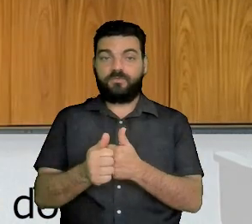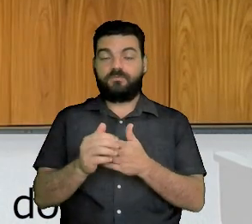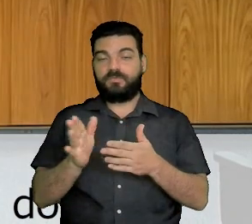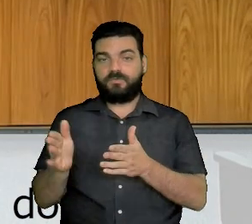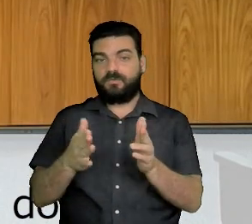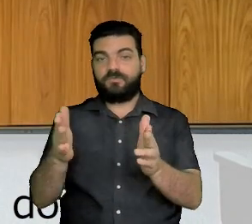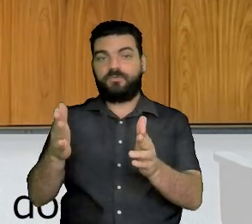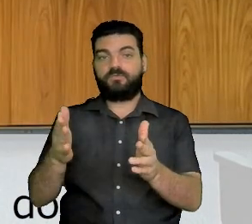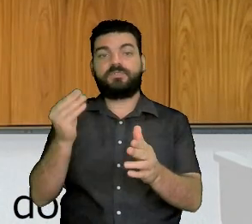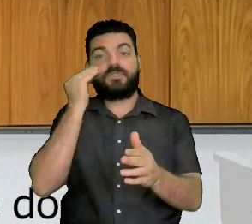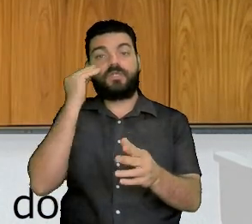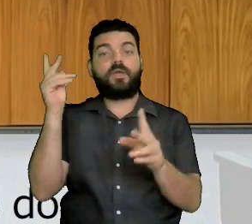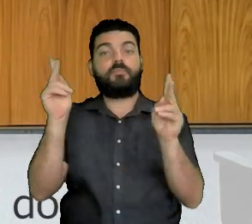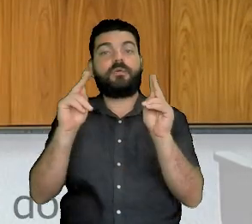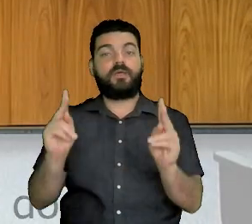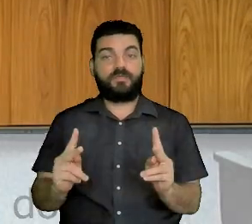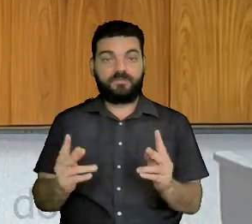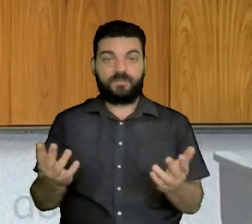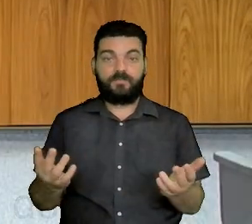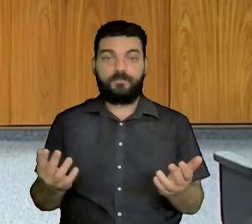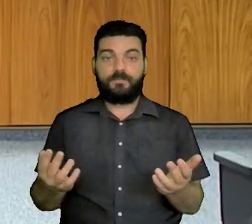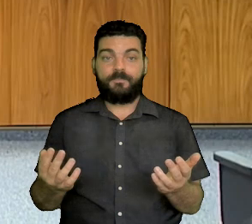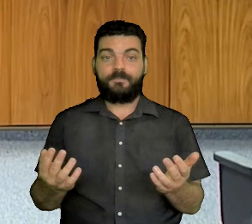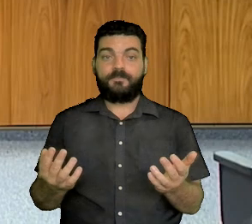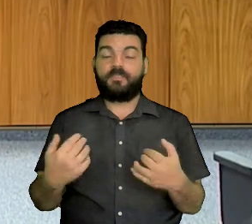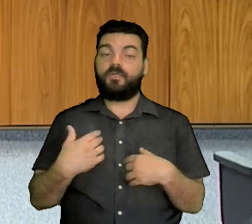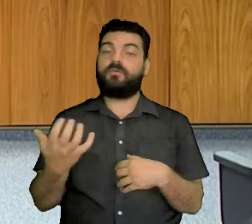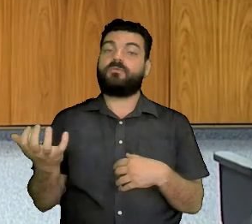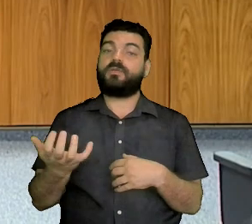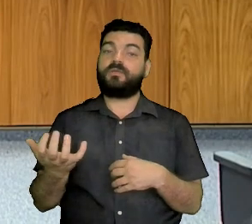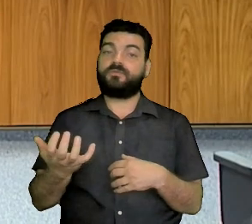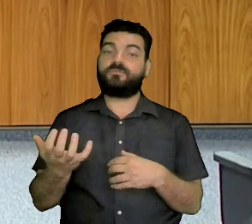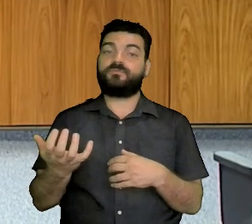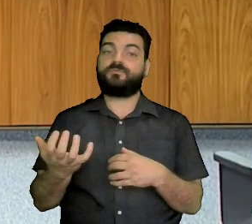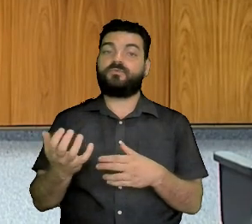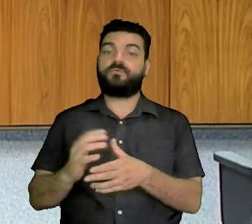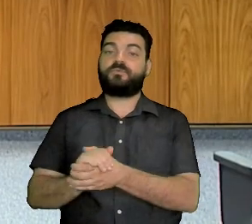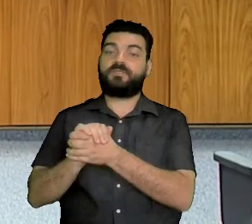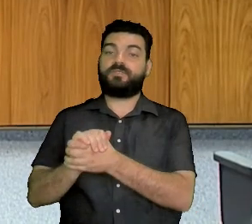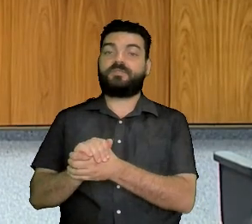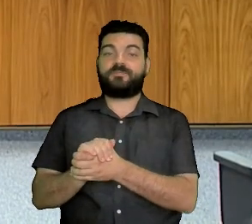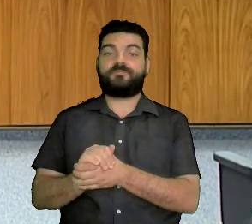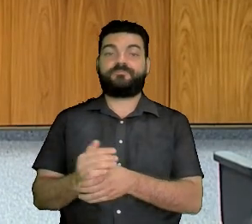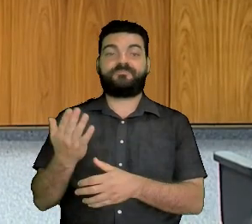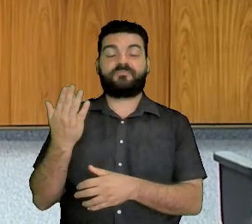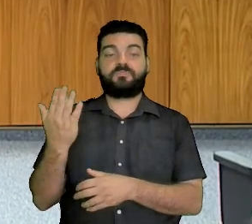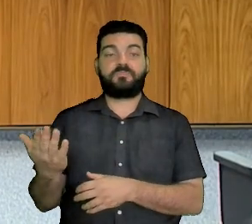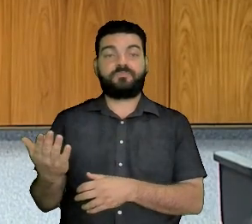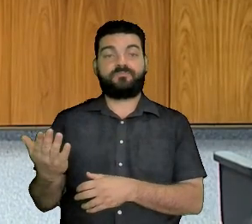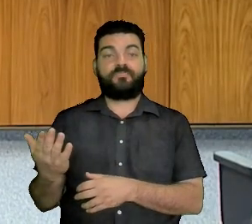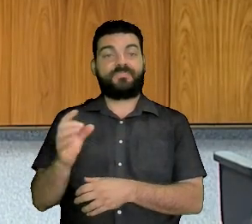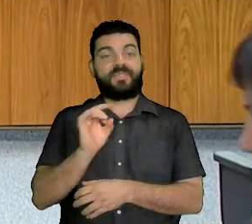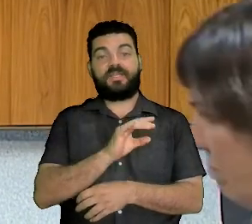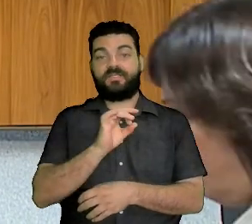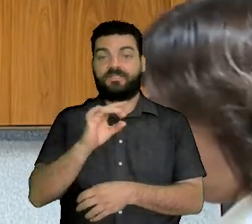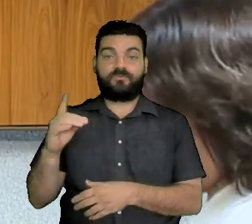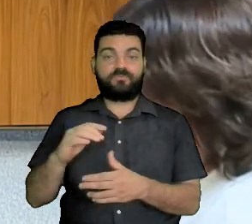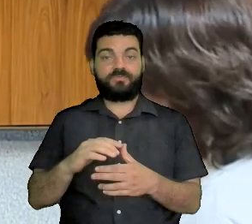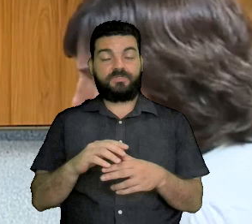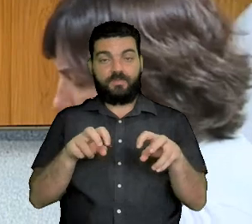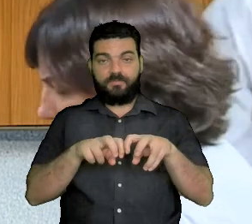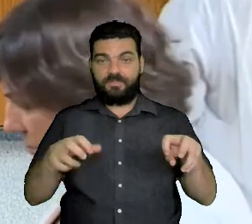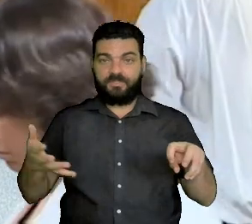o Consenso, eu quero cumprimentar inicialmente os componentes da